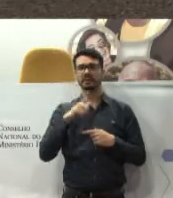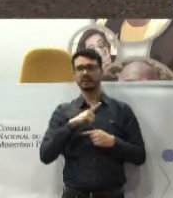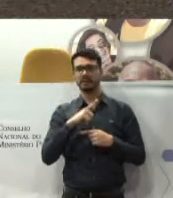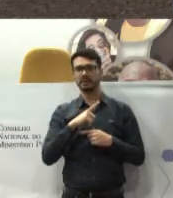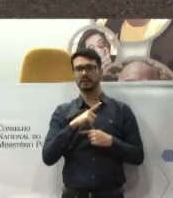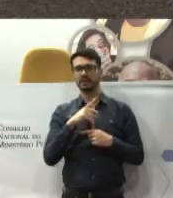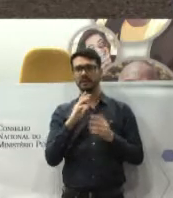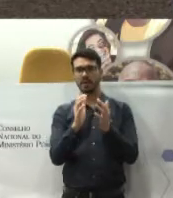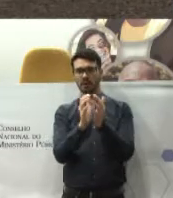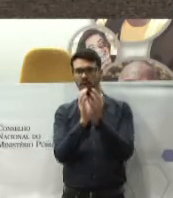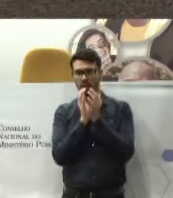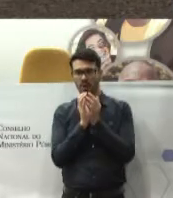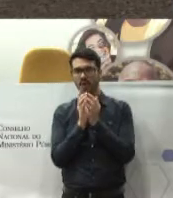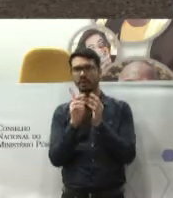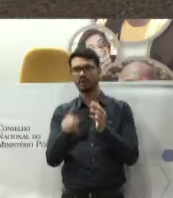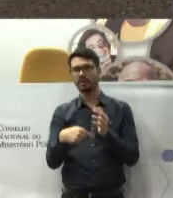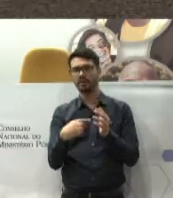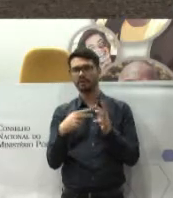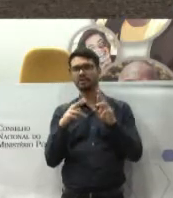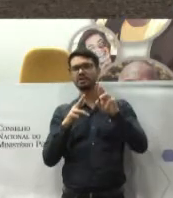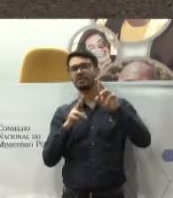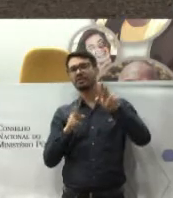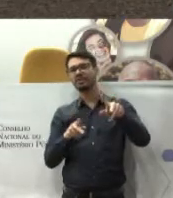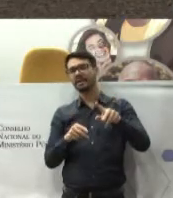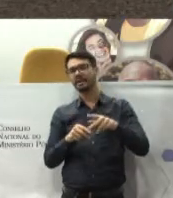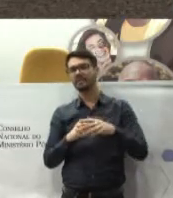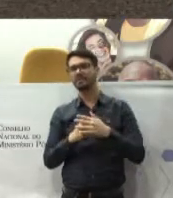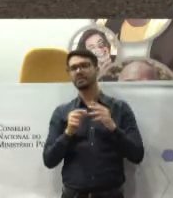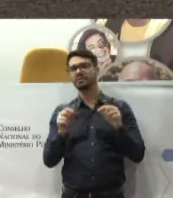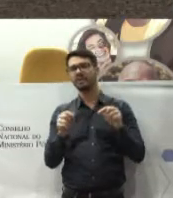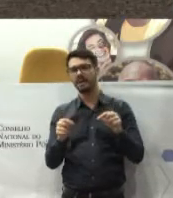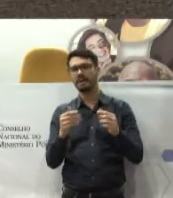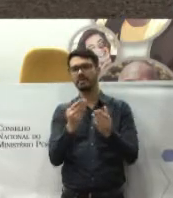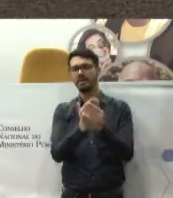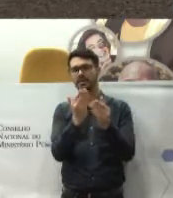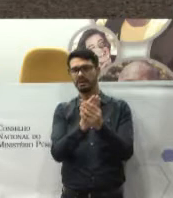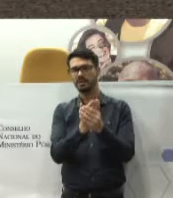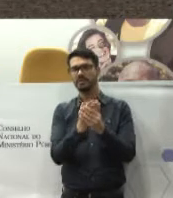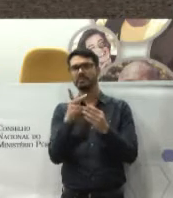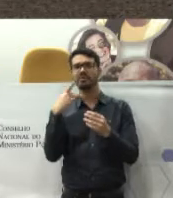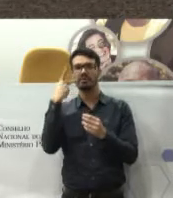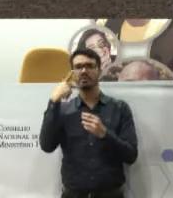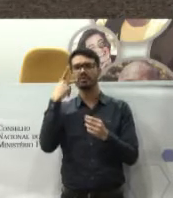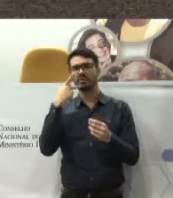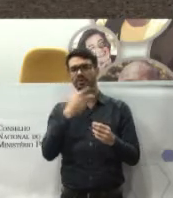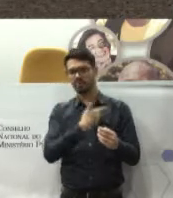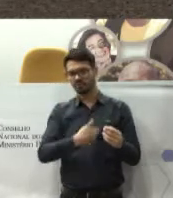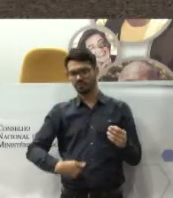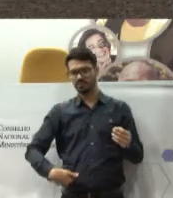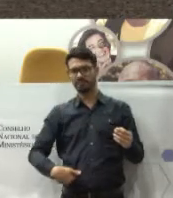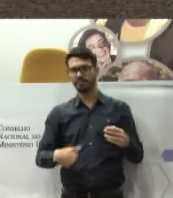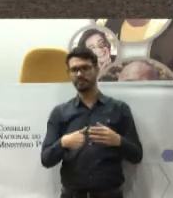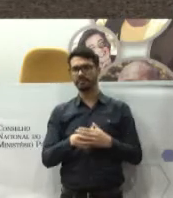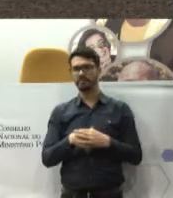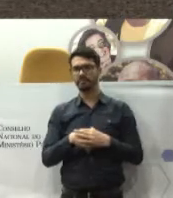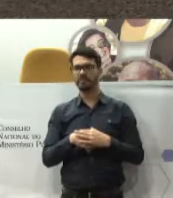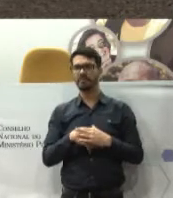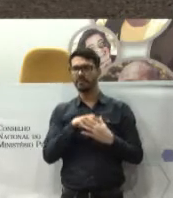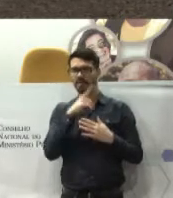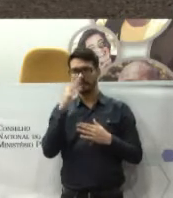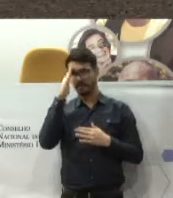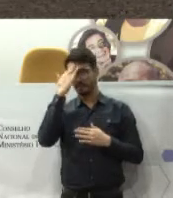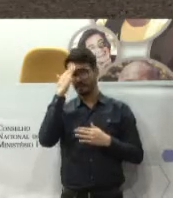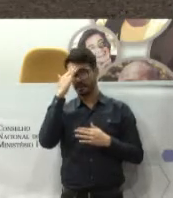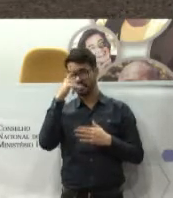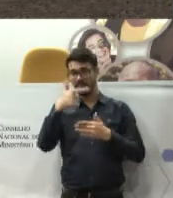coletiva, e tratar de uma forma diferenciada quando ela lida com políticas públicas. É entender o papel